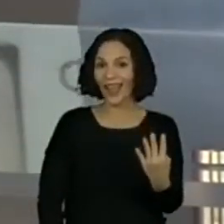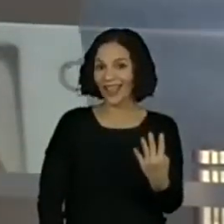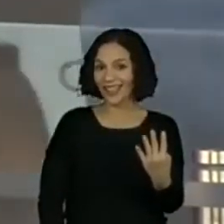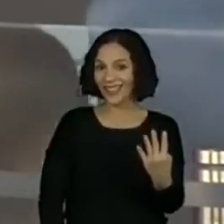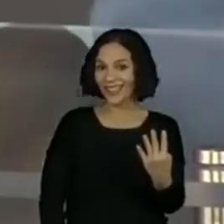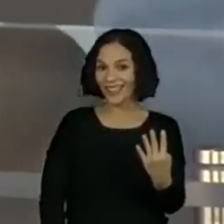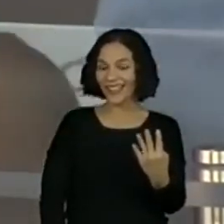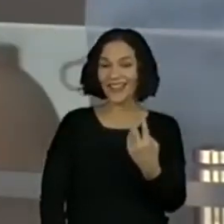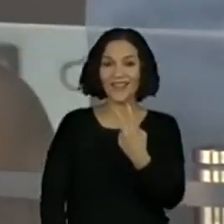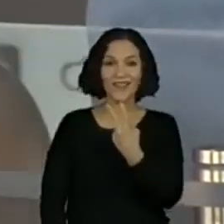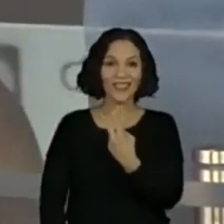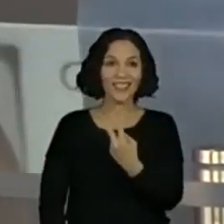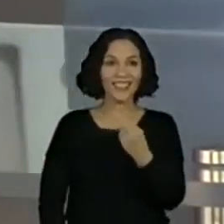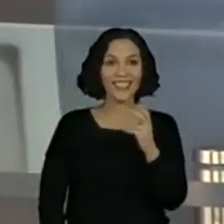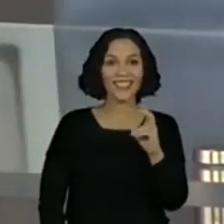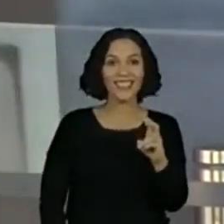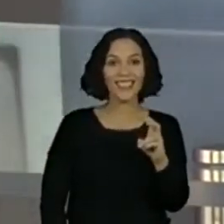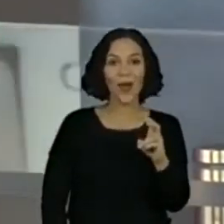24,